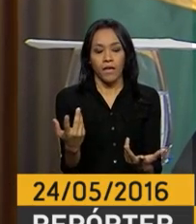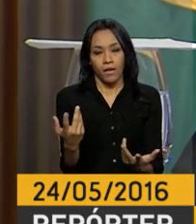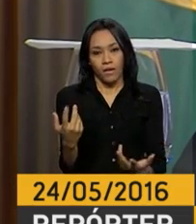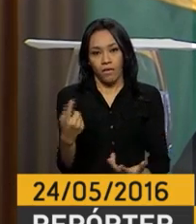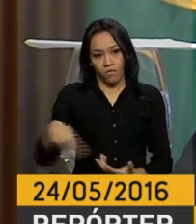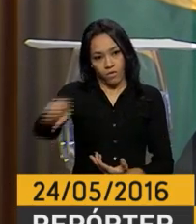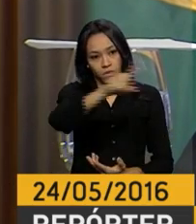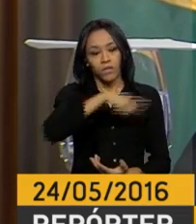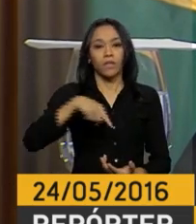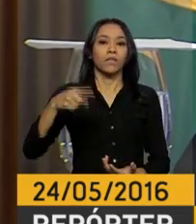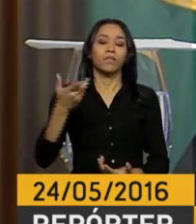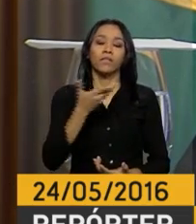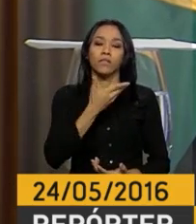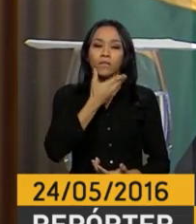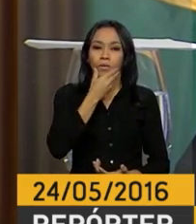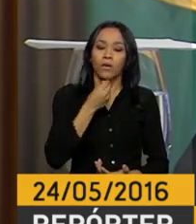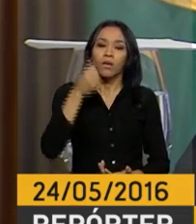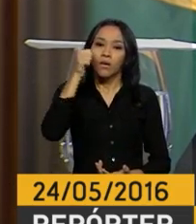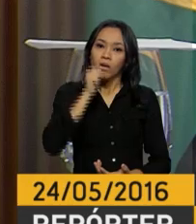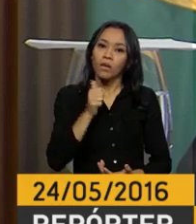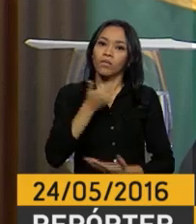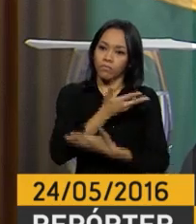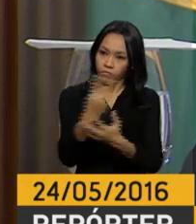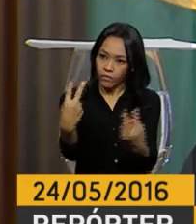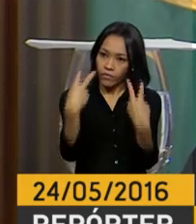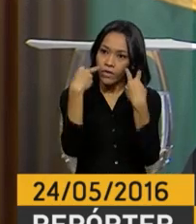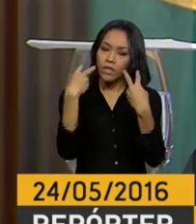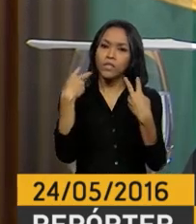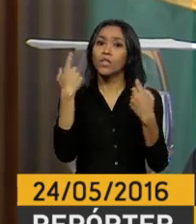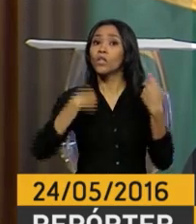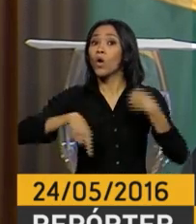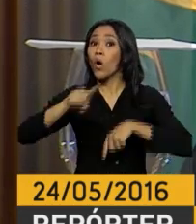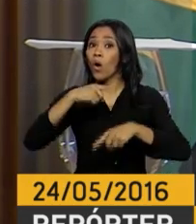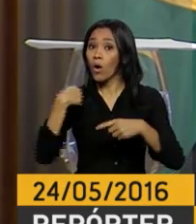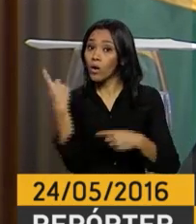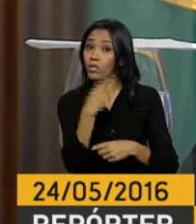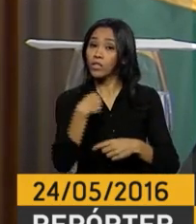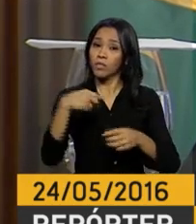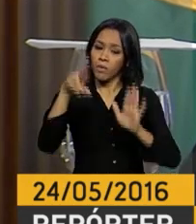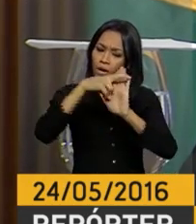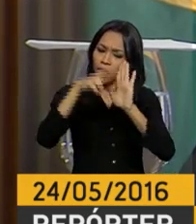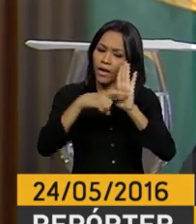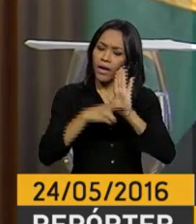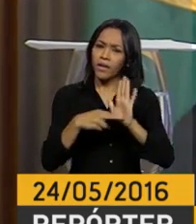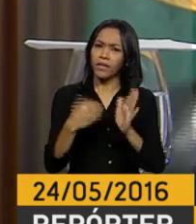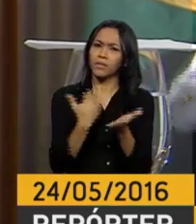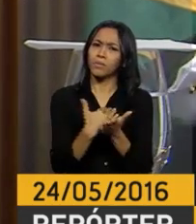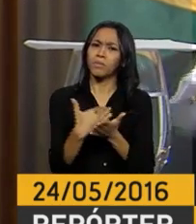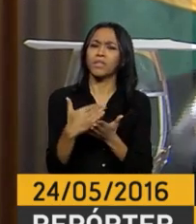nós estamos tomando medidas iniciais, quero dizer isso. Nós não podemos